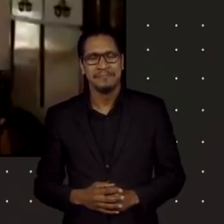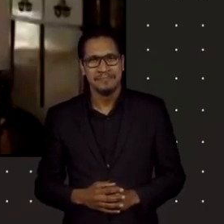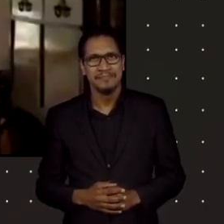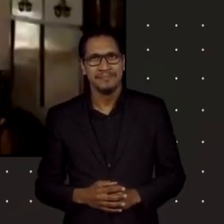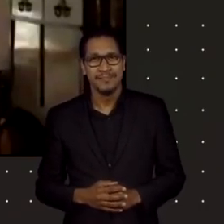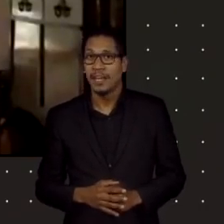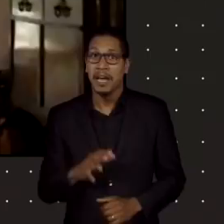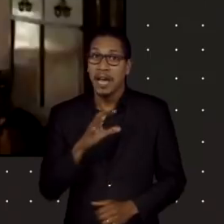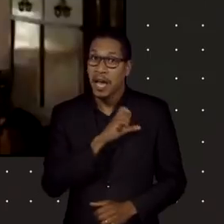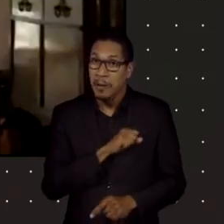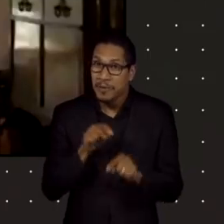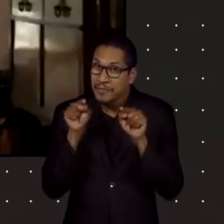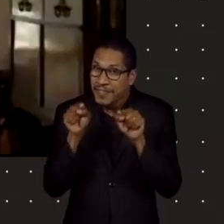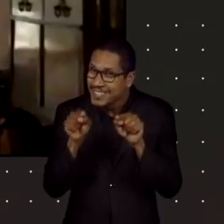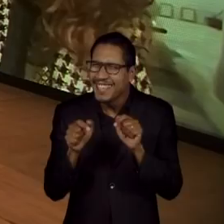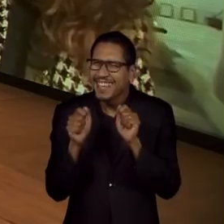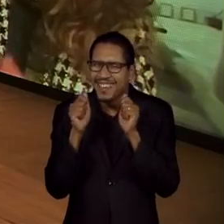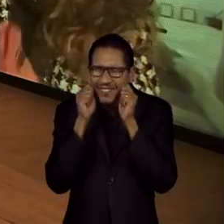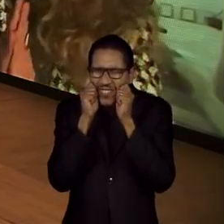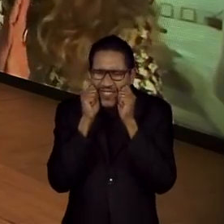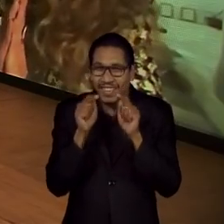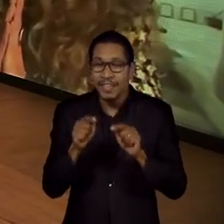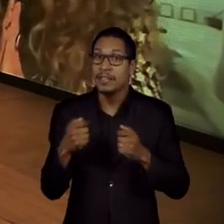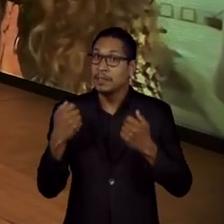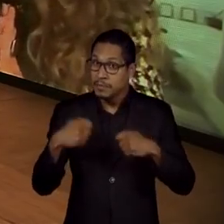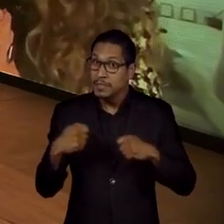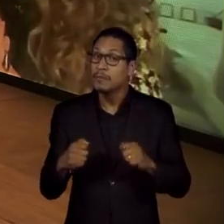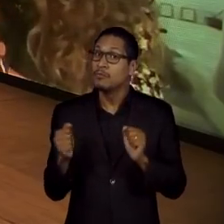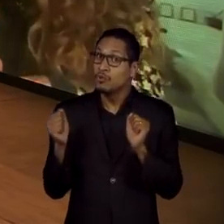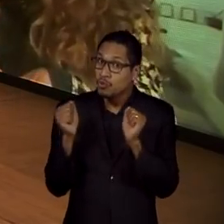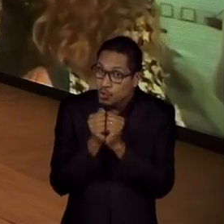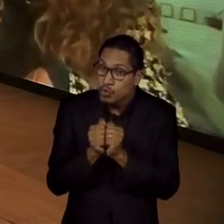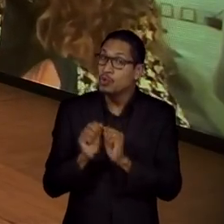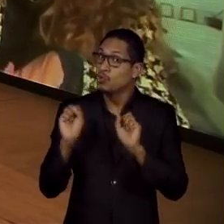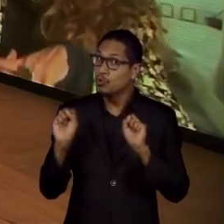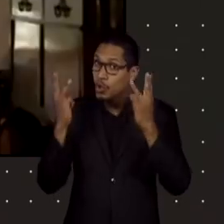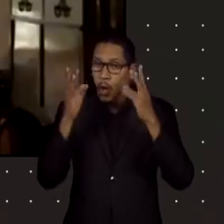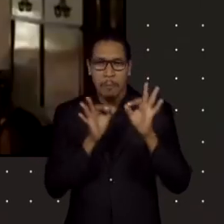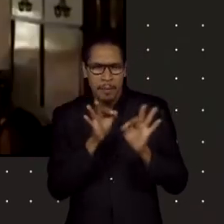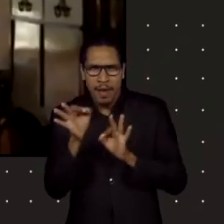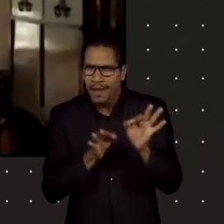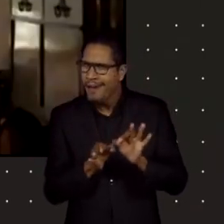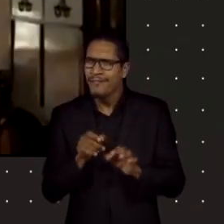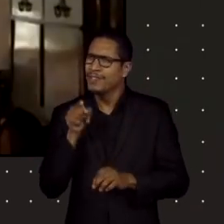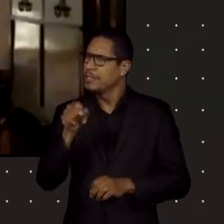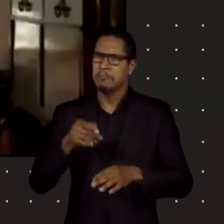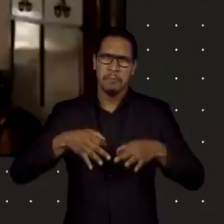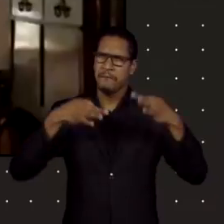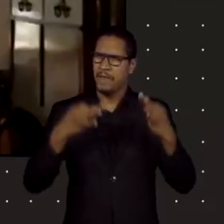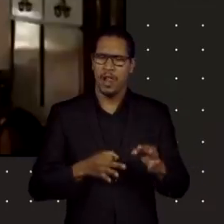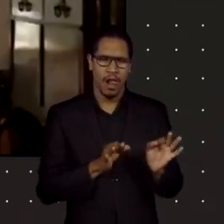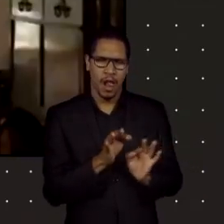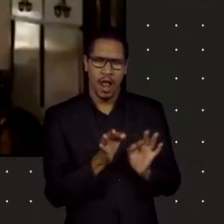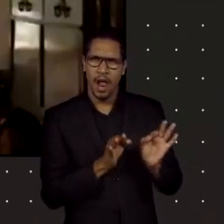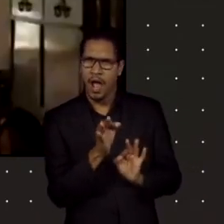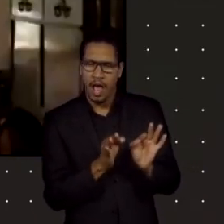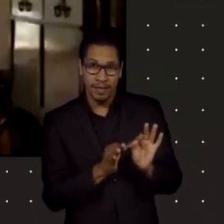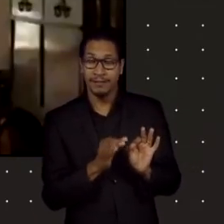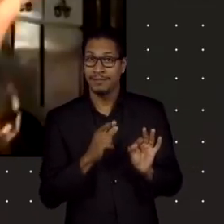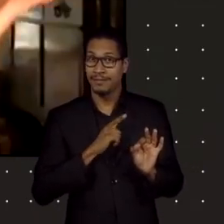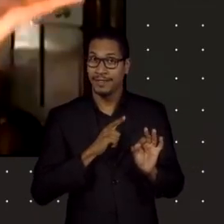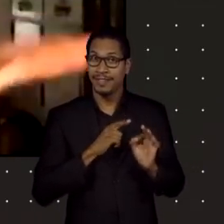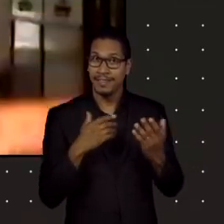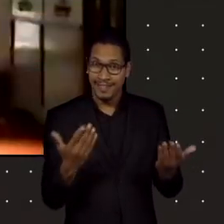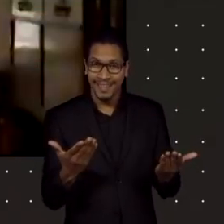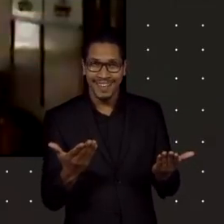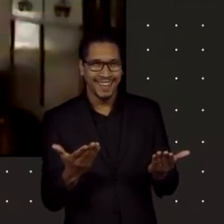Amo você, viu, seu danadinho? Vamos fazer outros shows iguais àqueles que você faz, prepara umas homenagens lindas